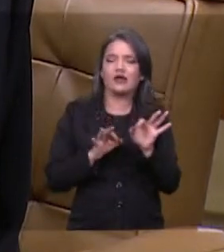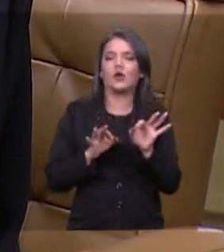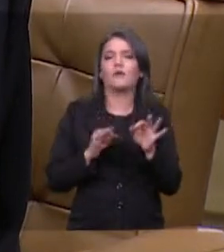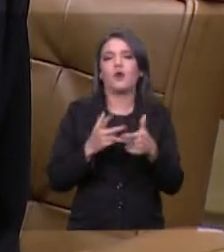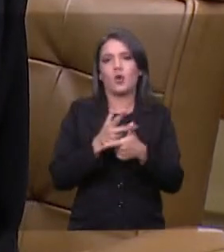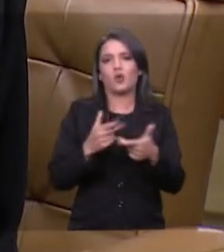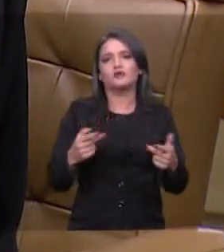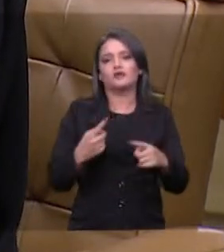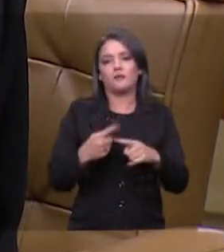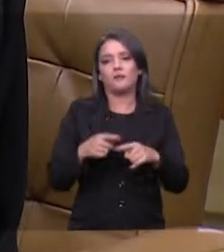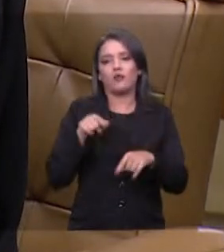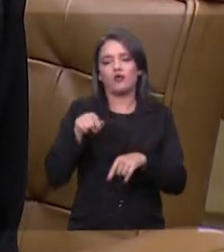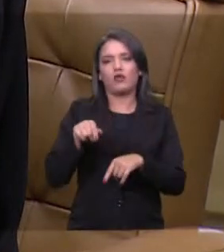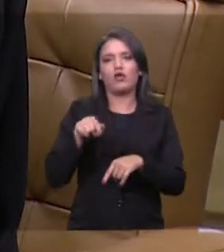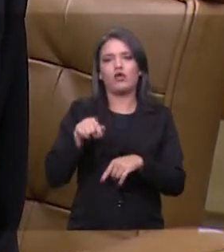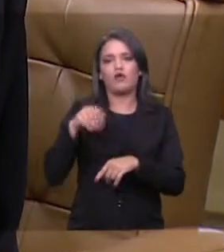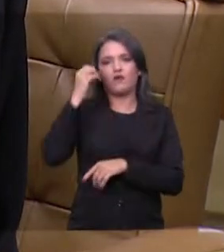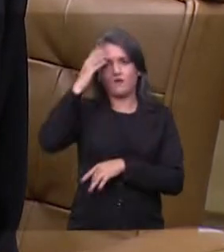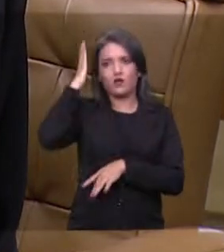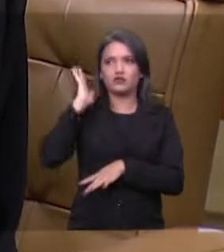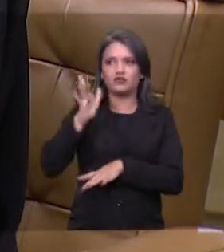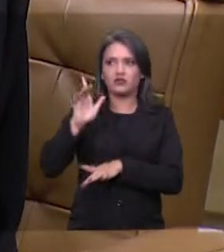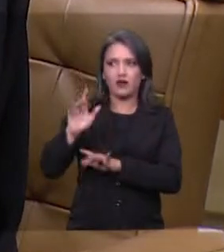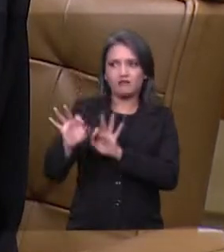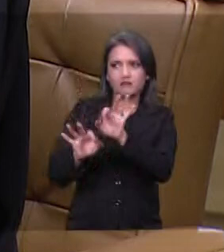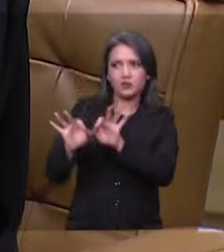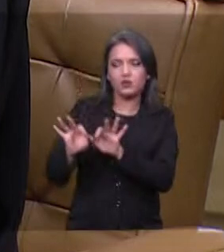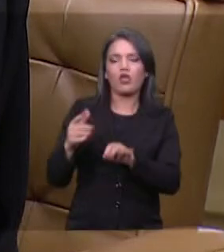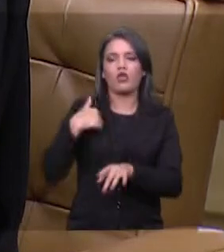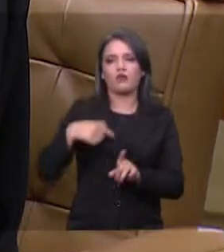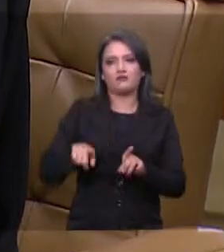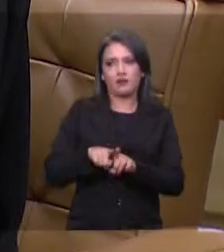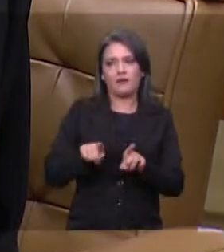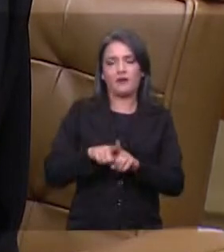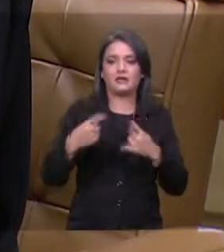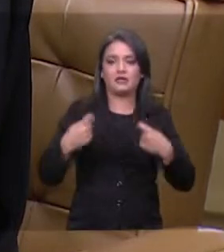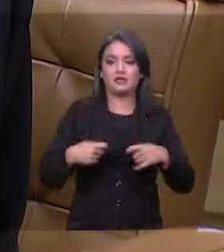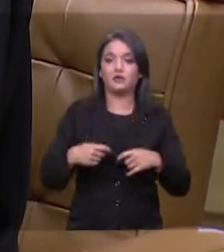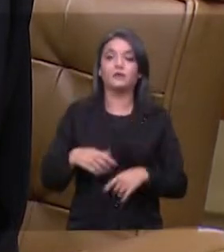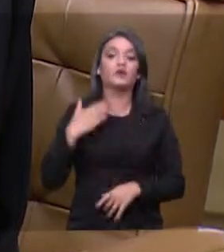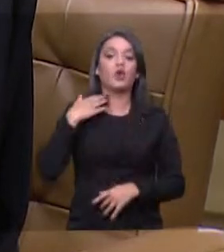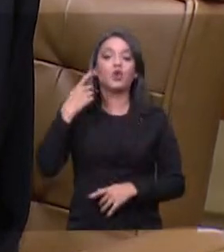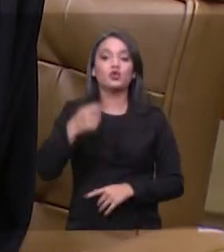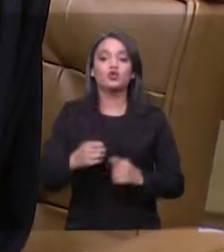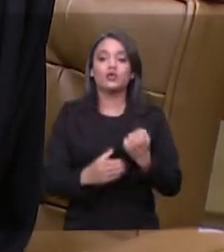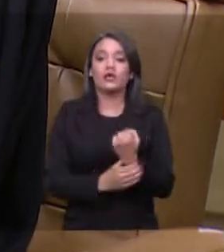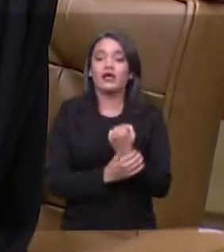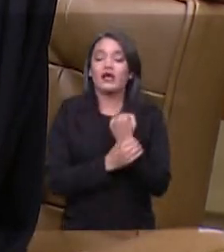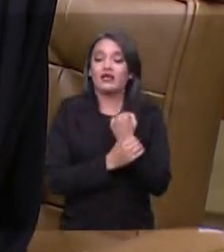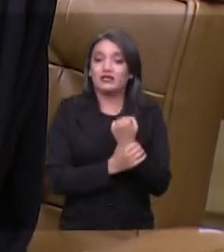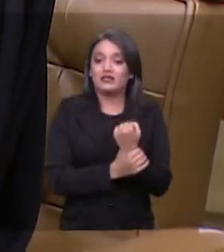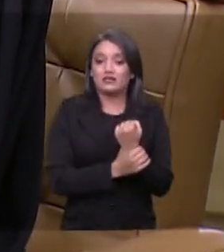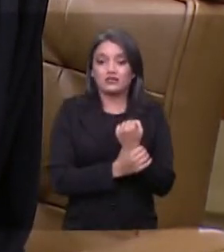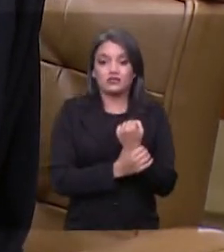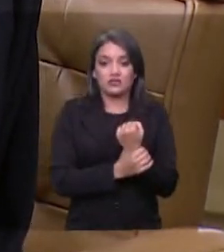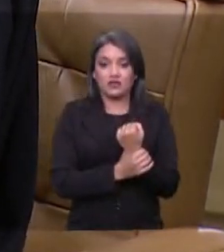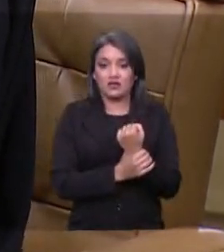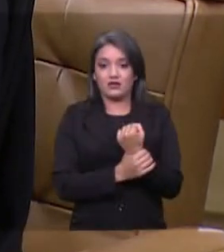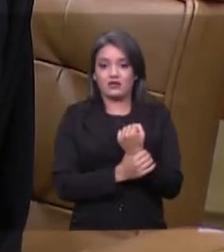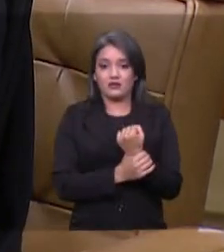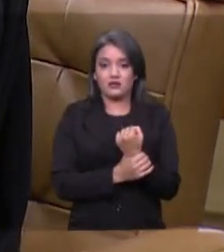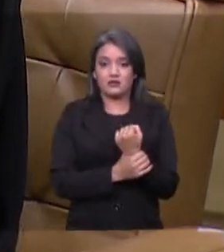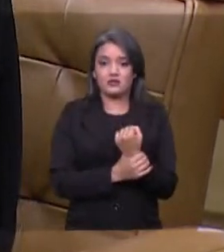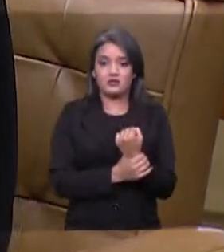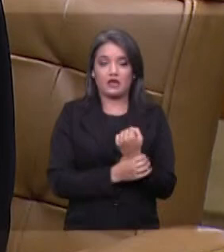pelo eminente ministro Luiz Fux. Entendo que o juiz de garantias não deve ter atuação probatória